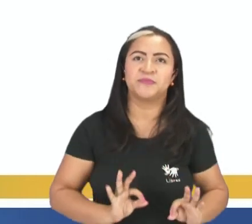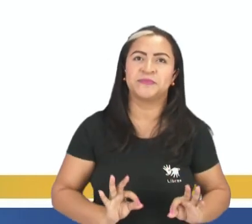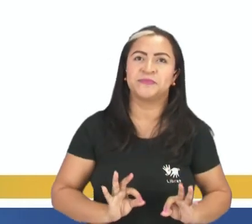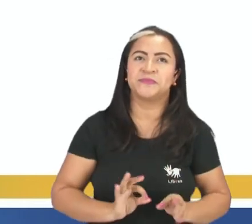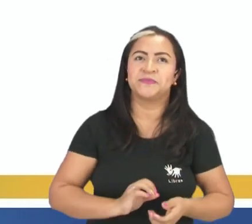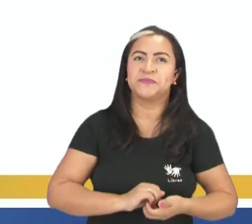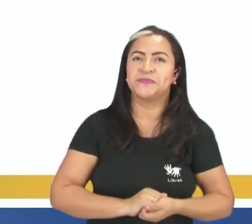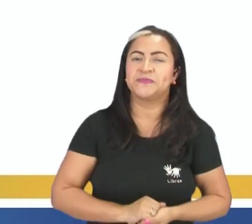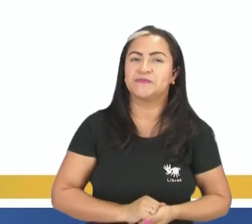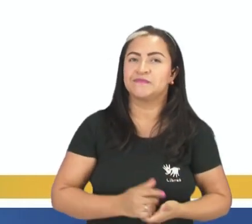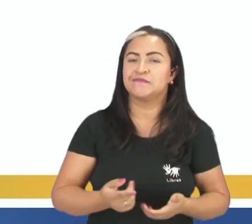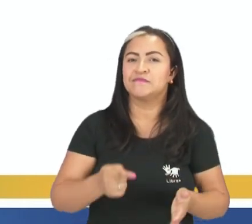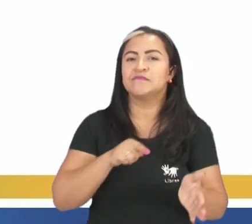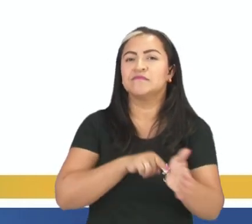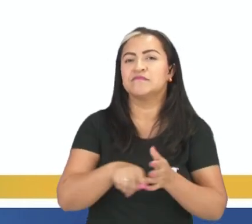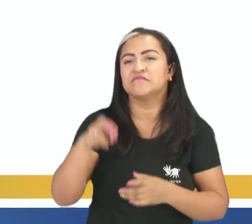questões.